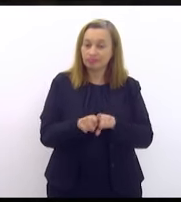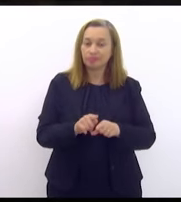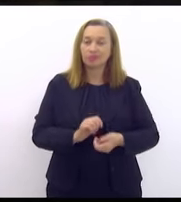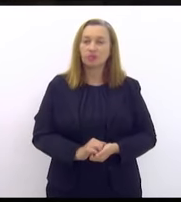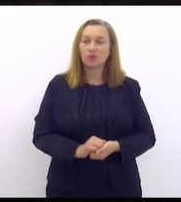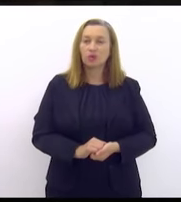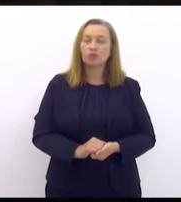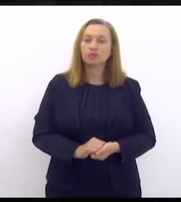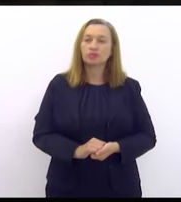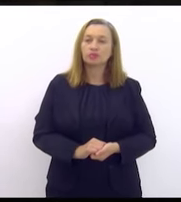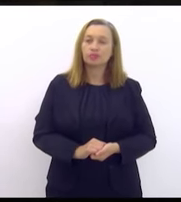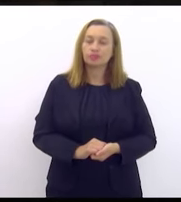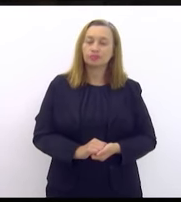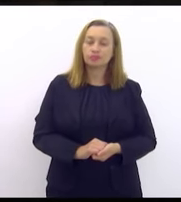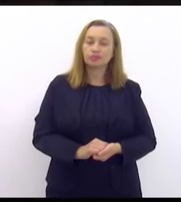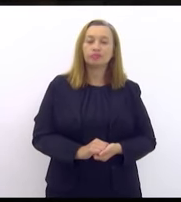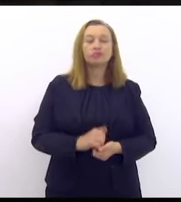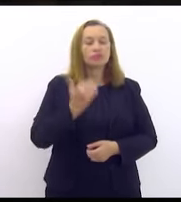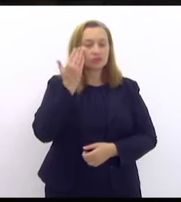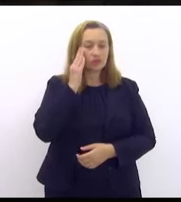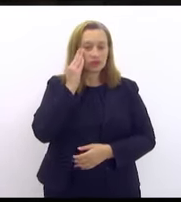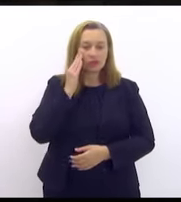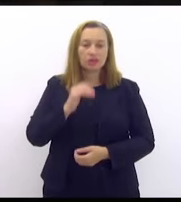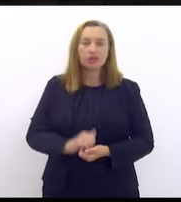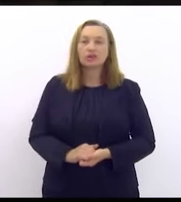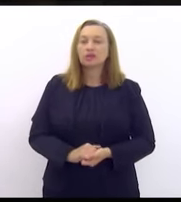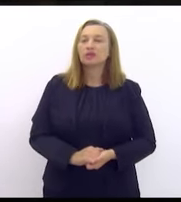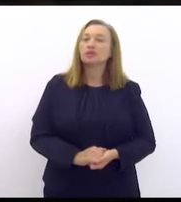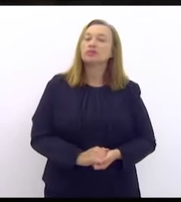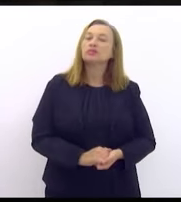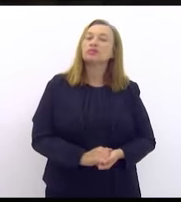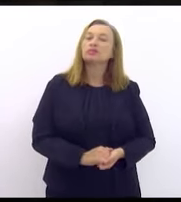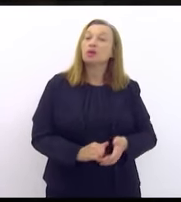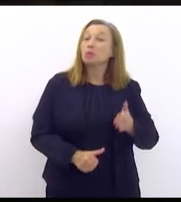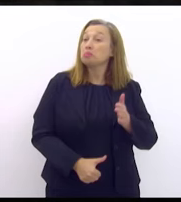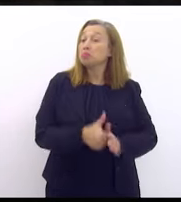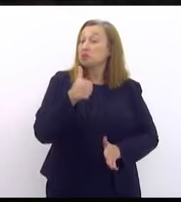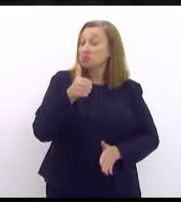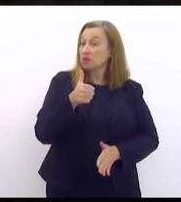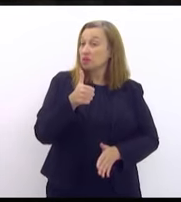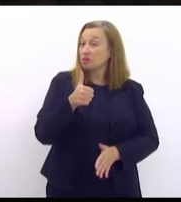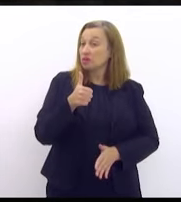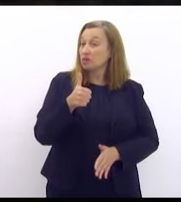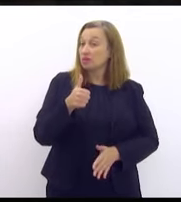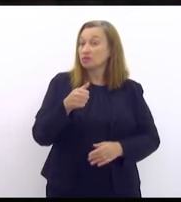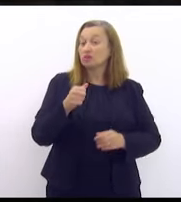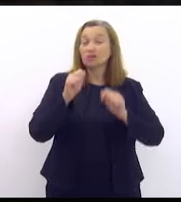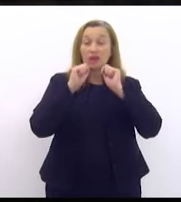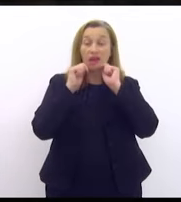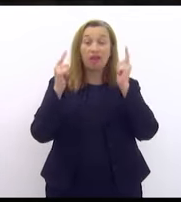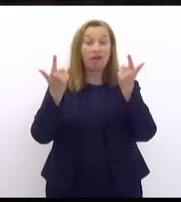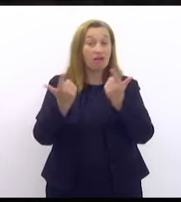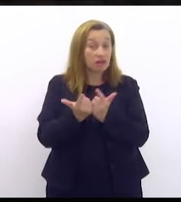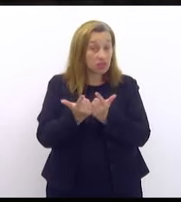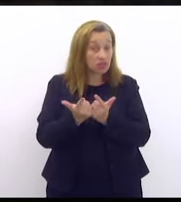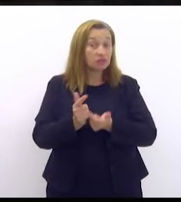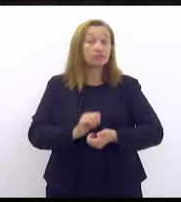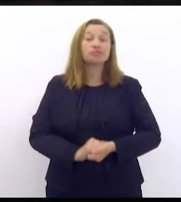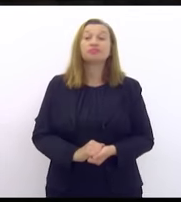tenho consideração com isso, que é a primeira vez que essa Assembleia